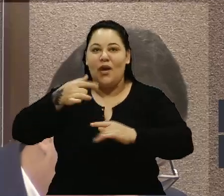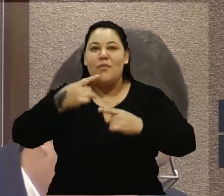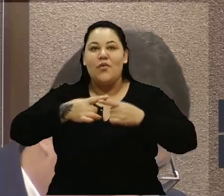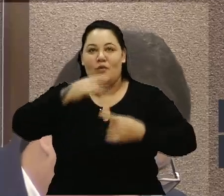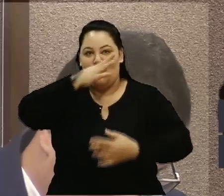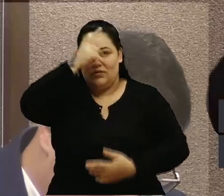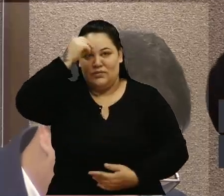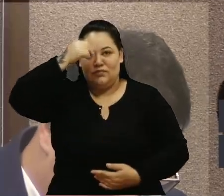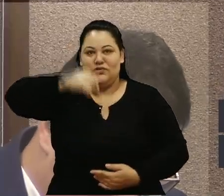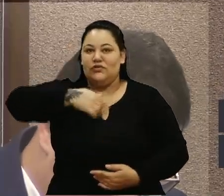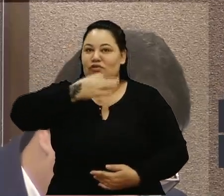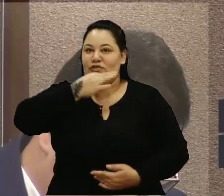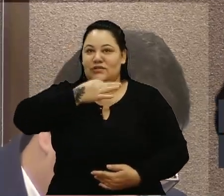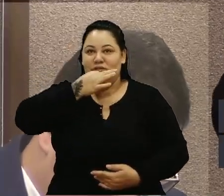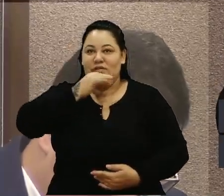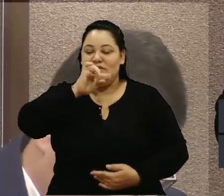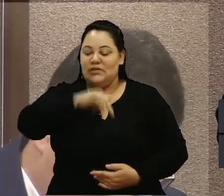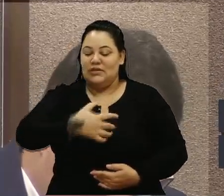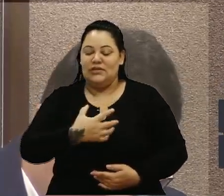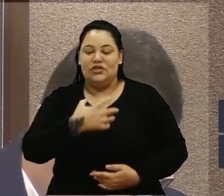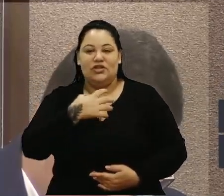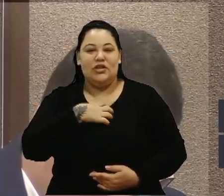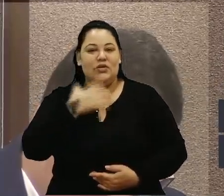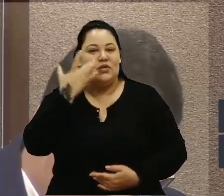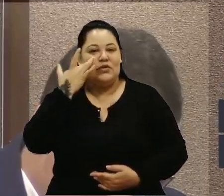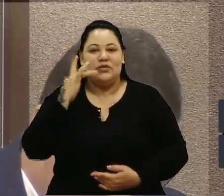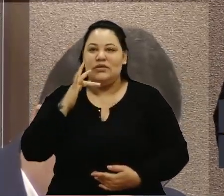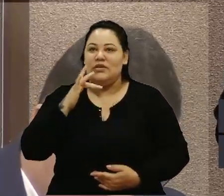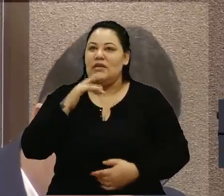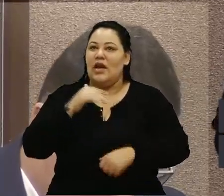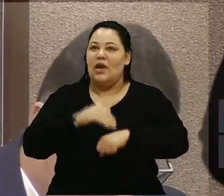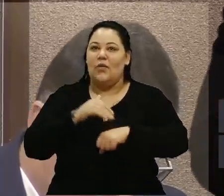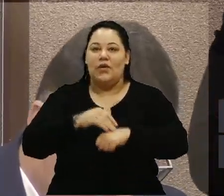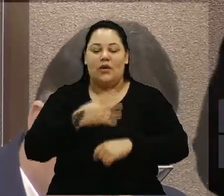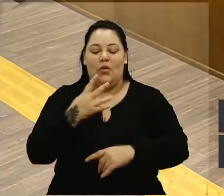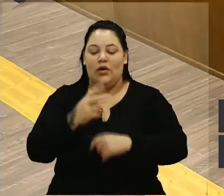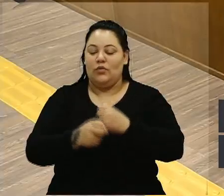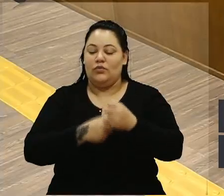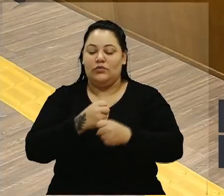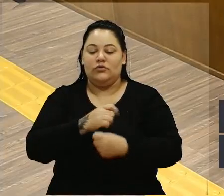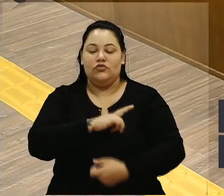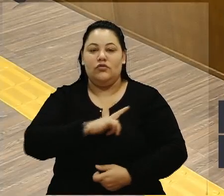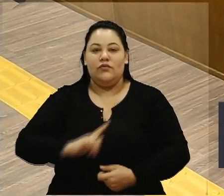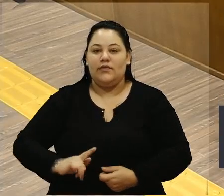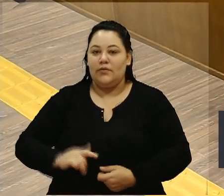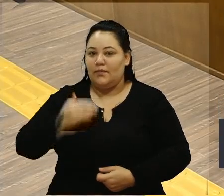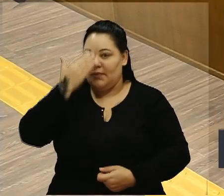Sul, desse jeito, não sei se vai aguentar os 4 anos de governo. Muito obrigado. Obrigado, vereador Ramon Teles.